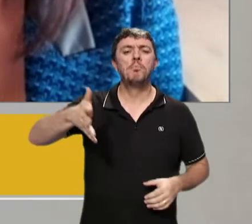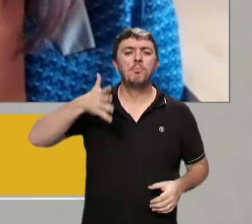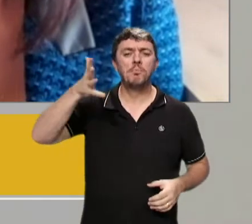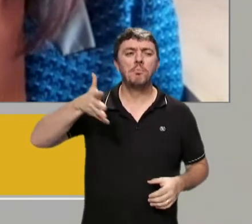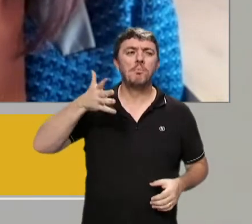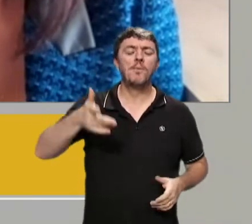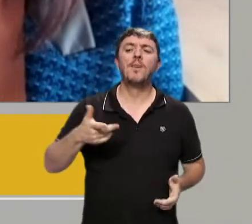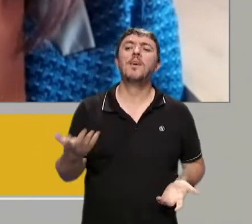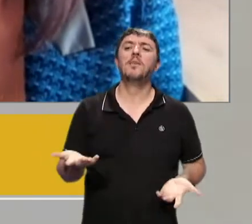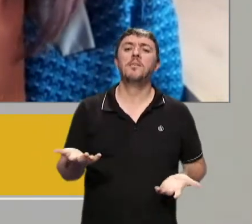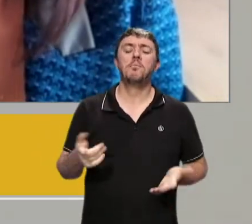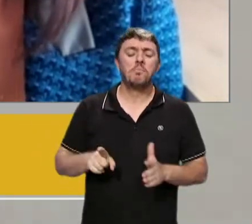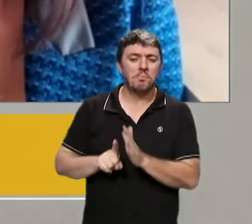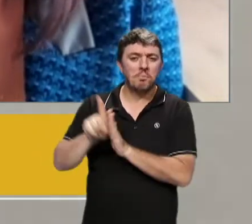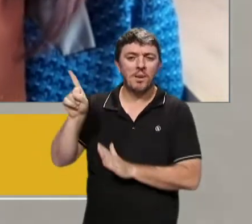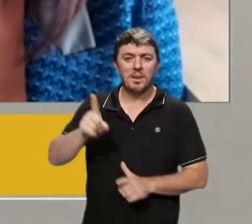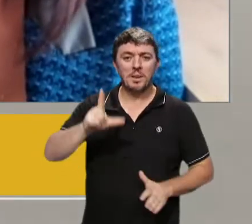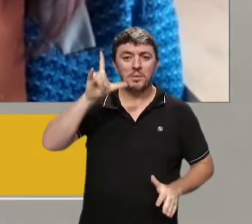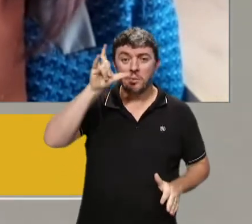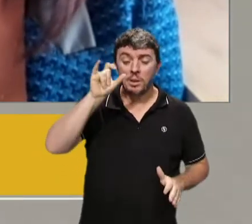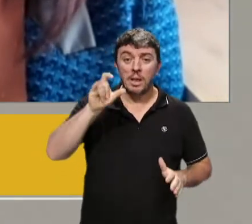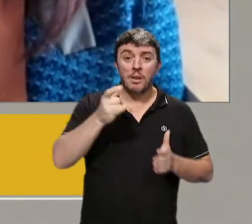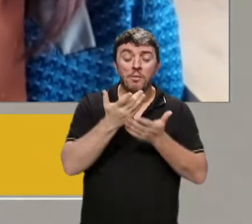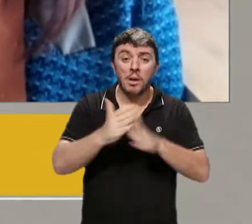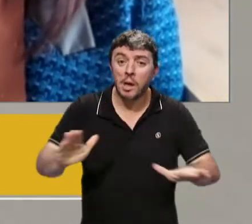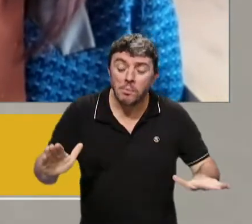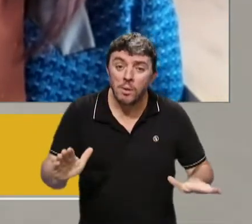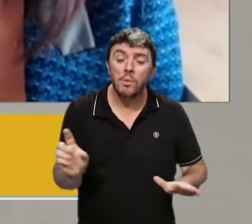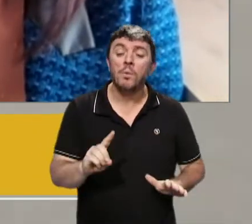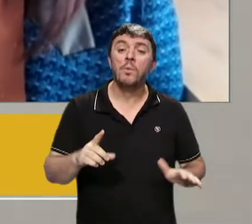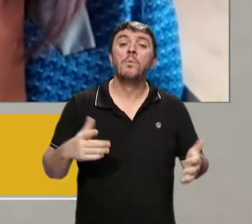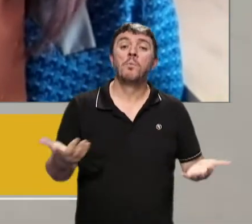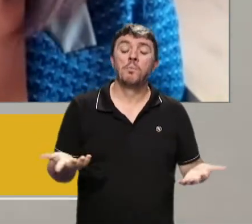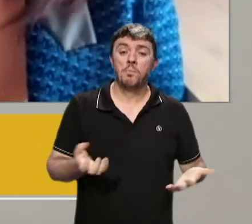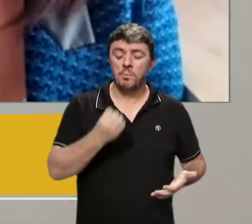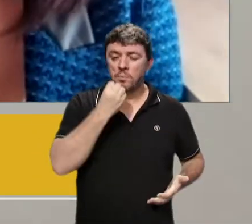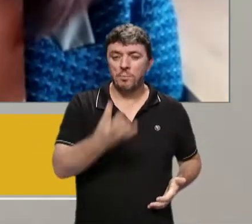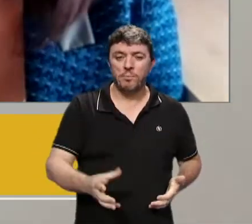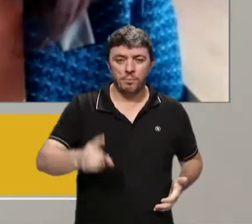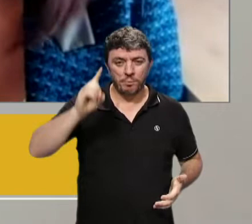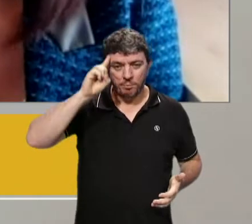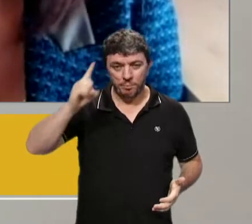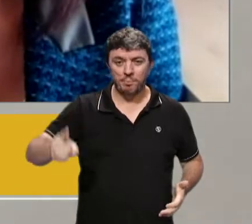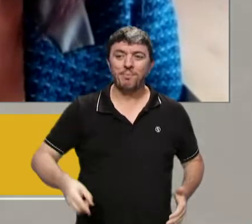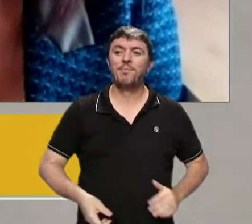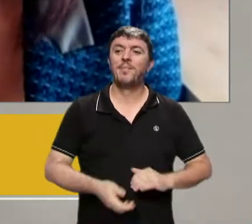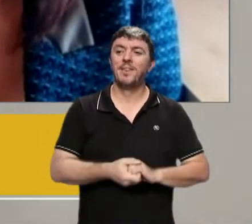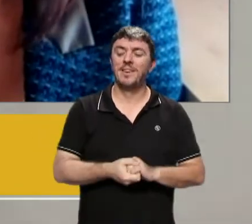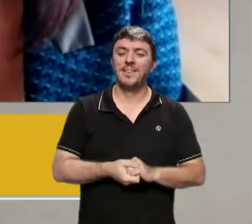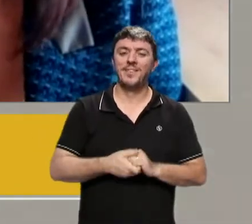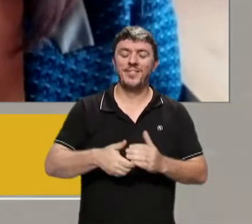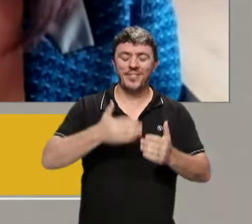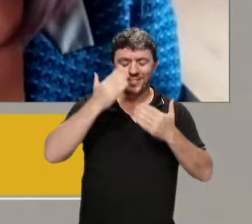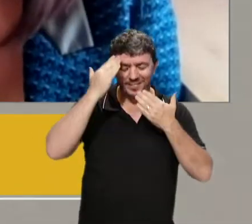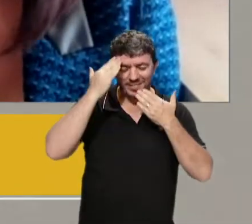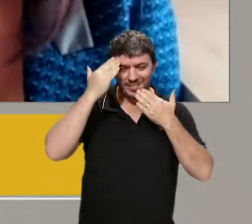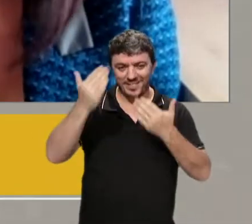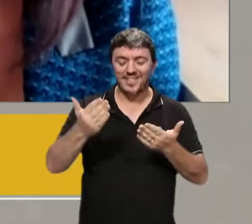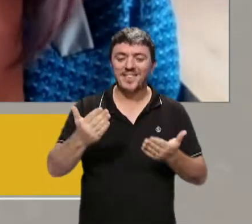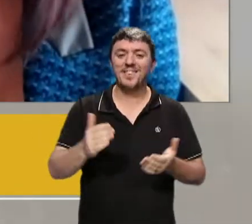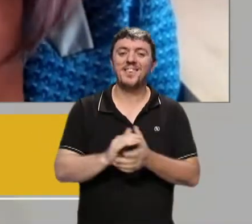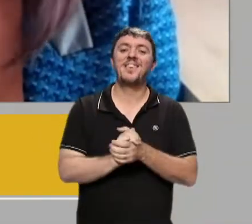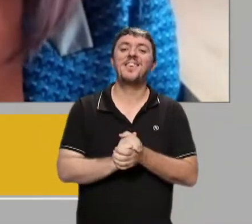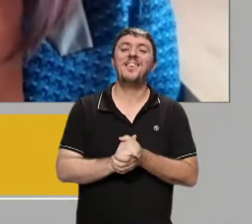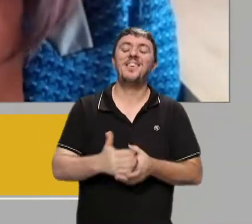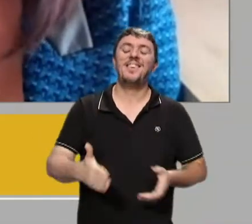vou começar, afinal de contas, o Instagram vai acabar ou não? Bom dia. Bom dia, eu que agradeço o convite, é um